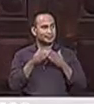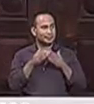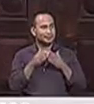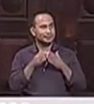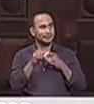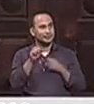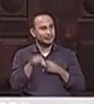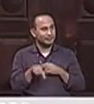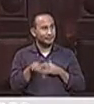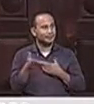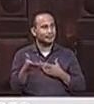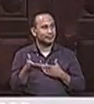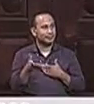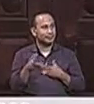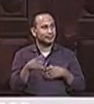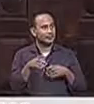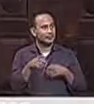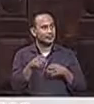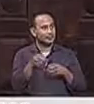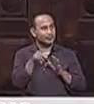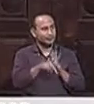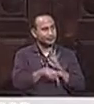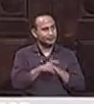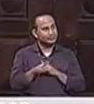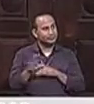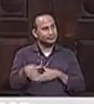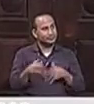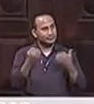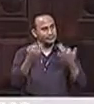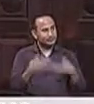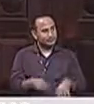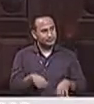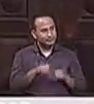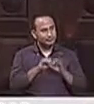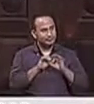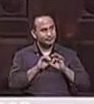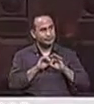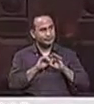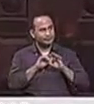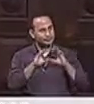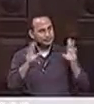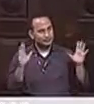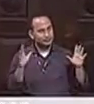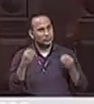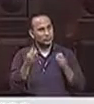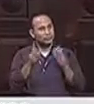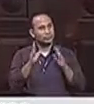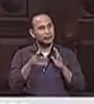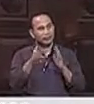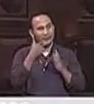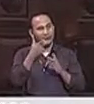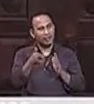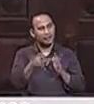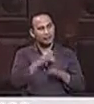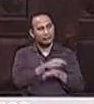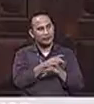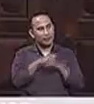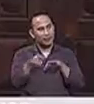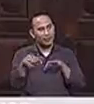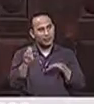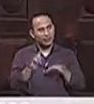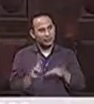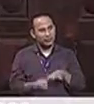a aprovação de um determinado projeto, traz uma justificativa muito bem feita. E conforme já foi dito aqui várias vezes, quer dizer,